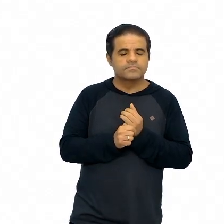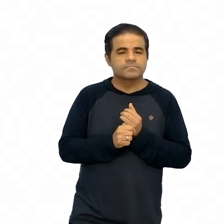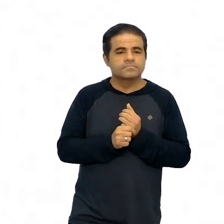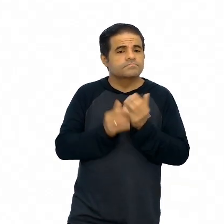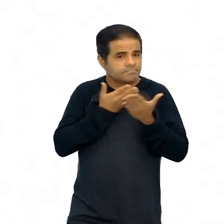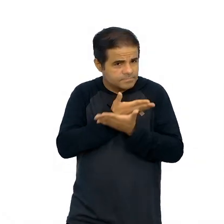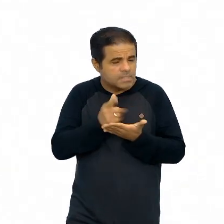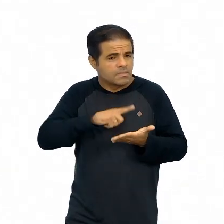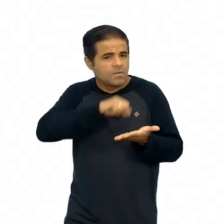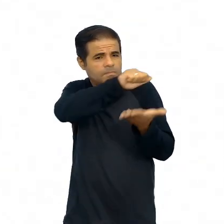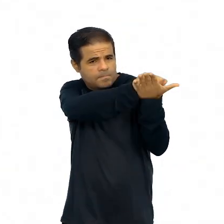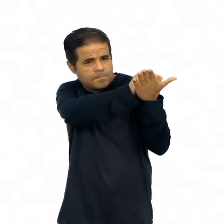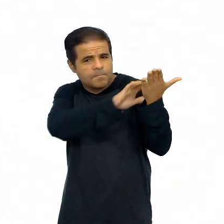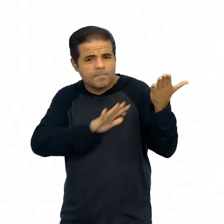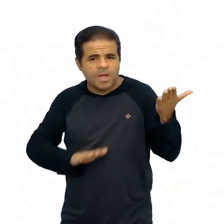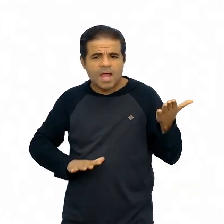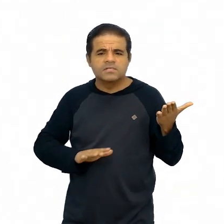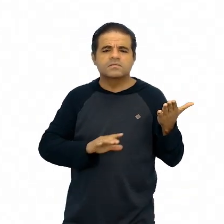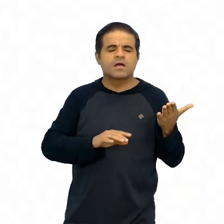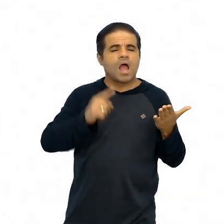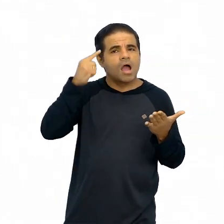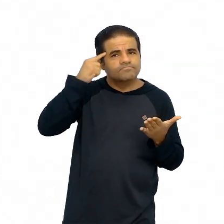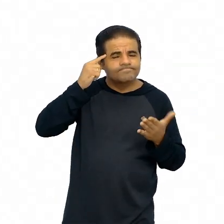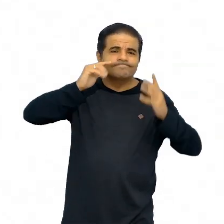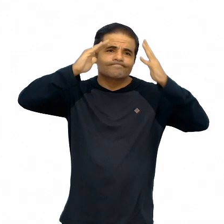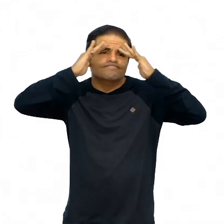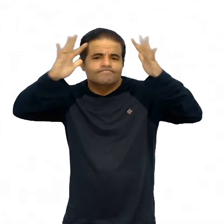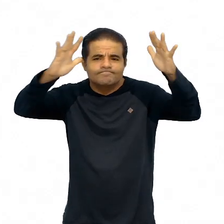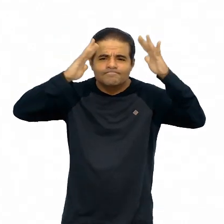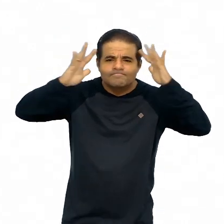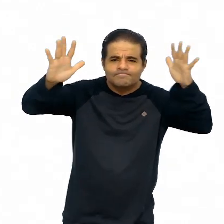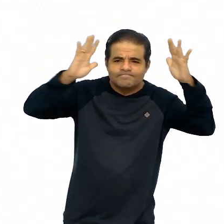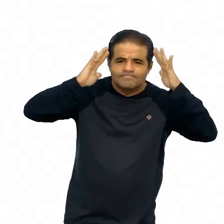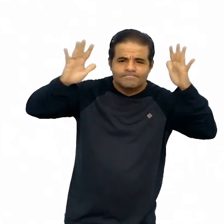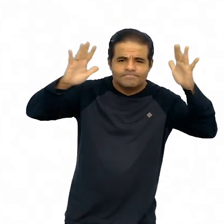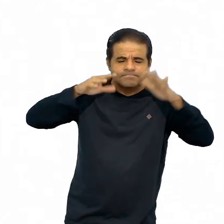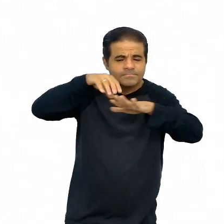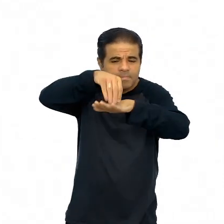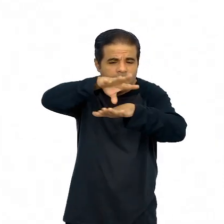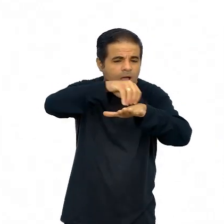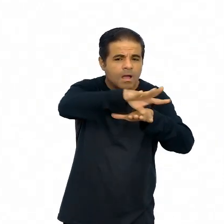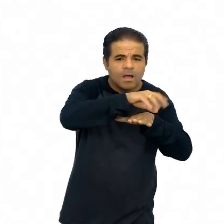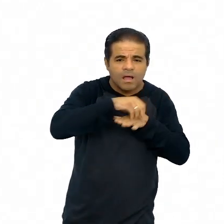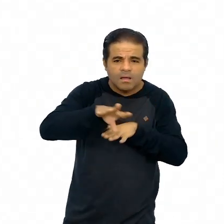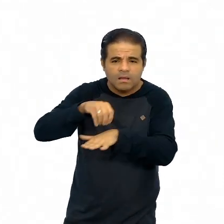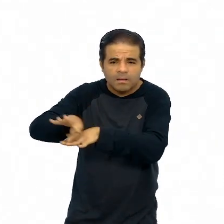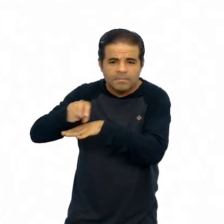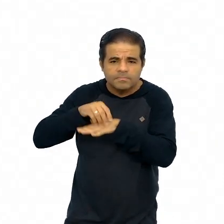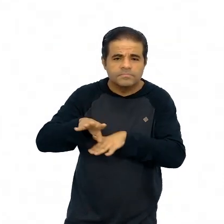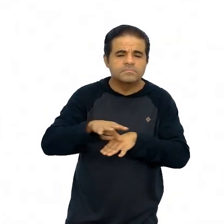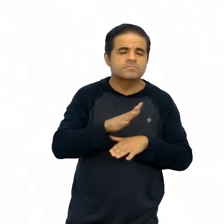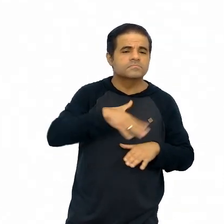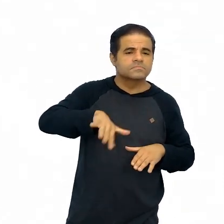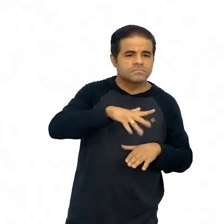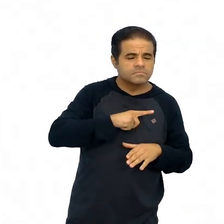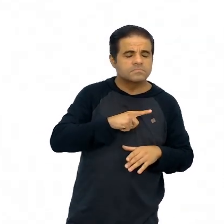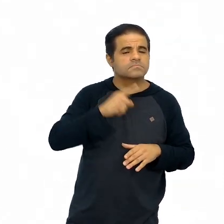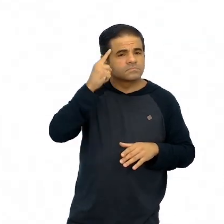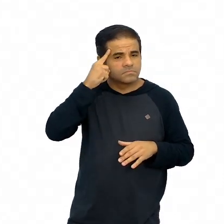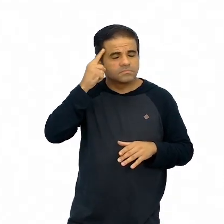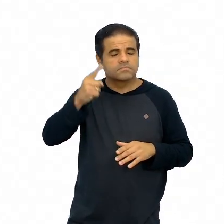Ela tem uma atividade que fala de triângulo equilátero, falando da altura. Ó, olha